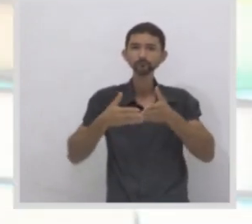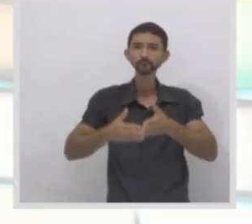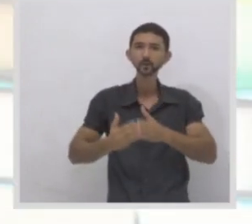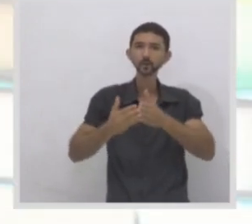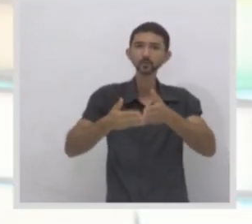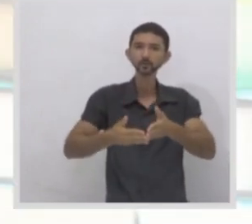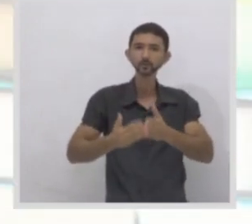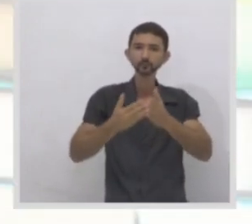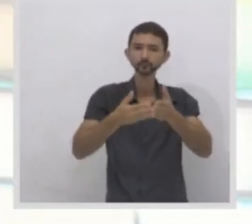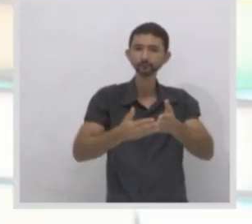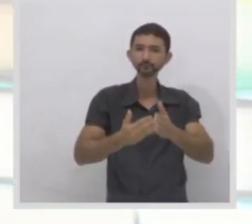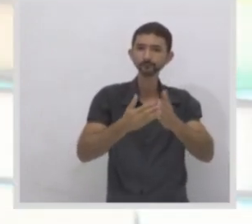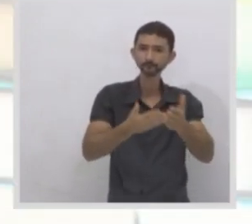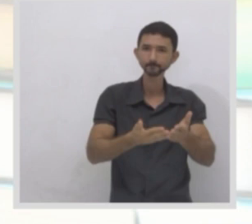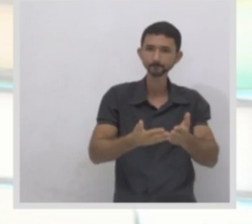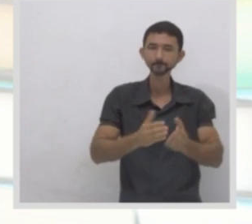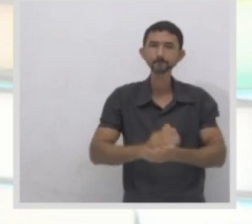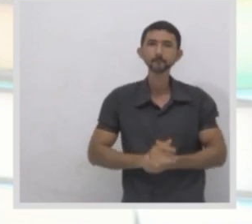Nós temos